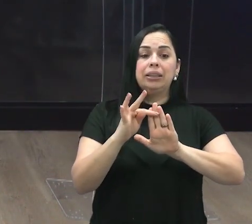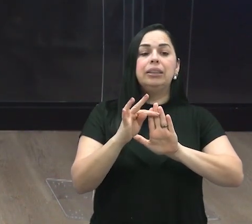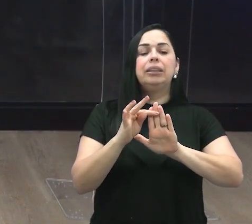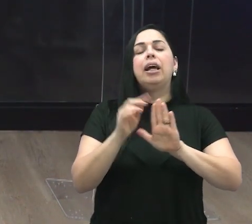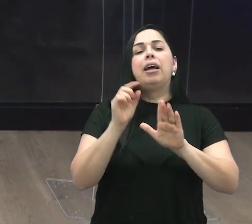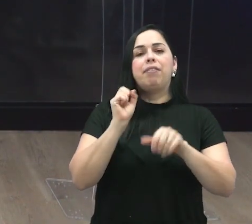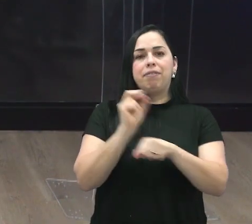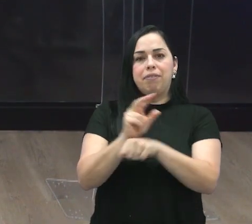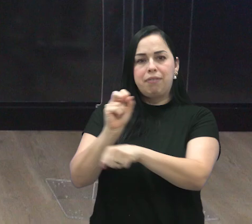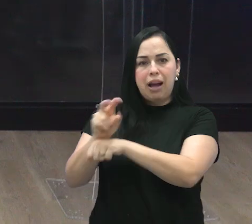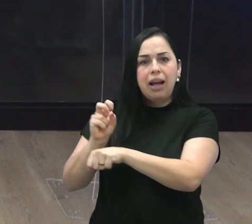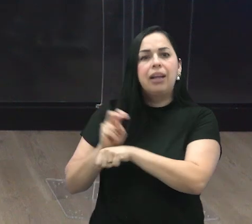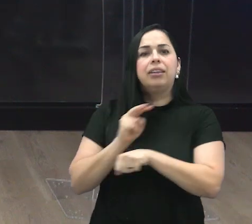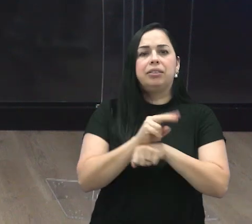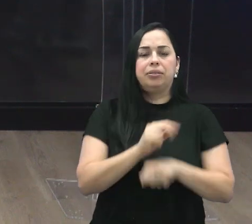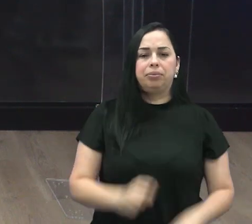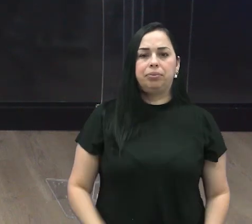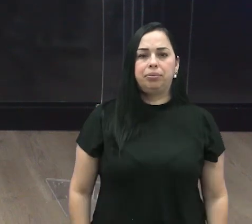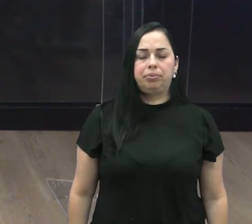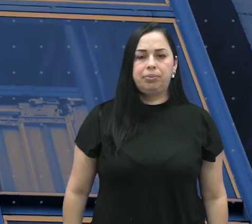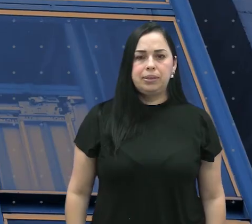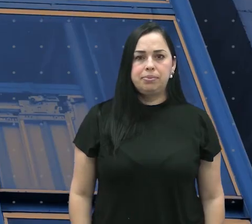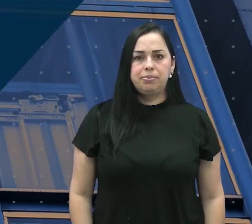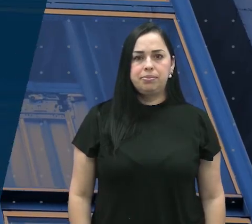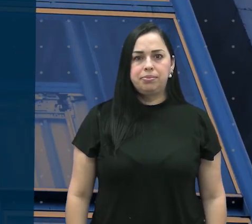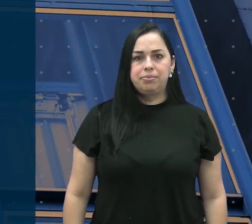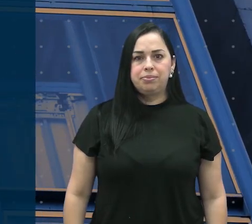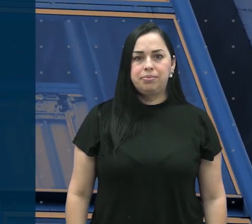PAT está com vagas abertas em diversas áreas.